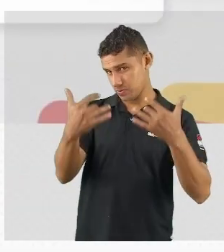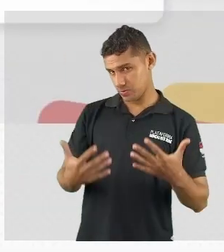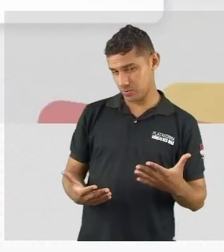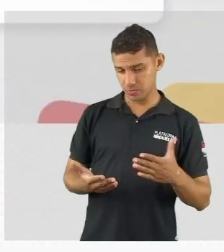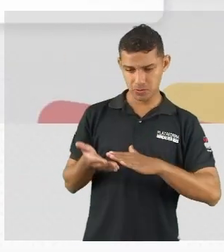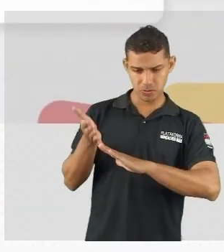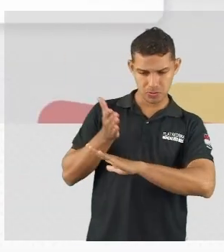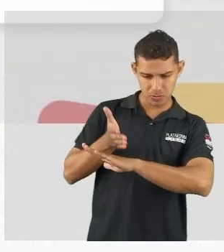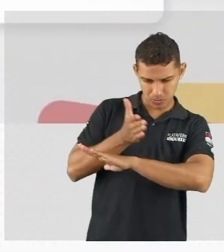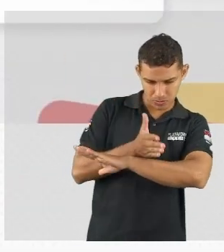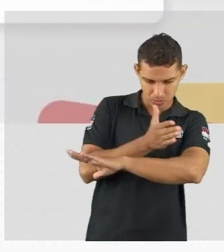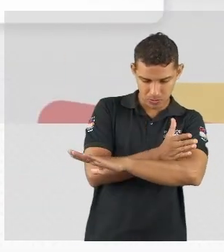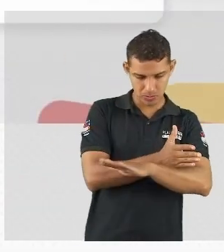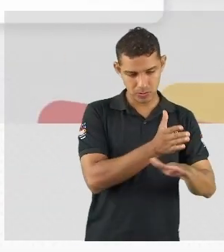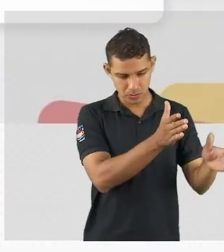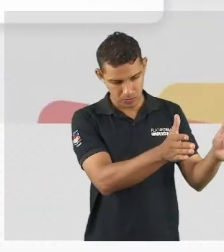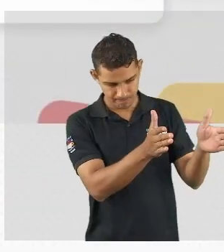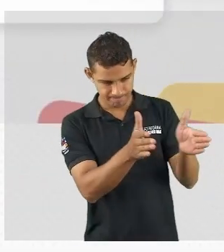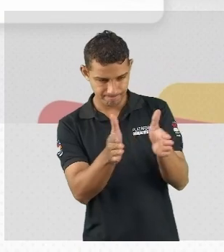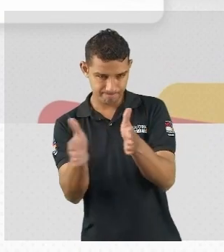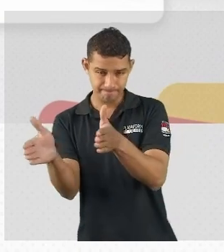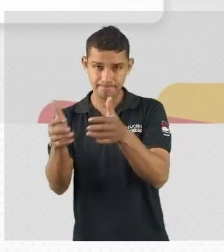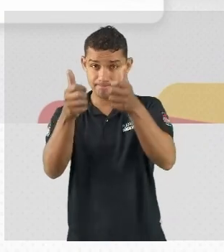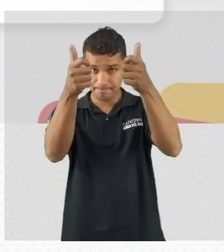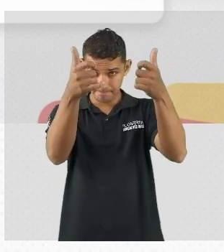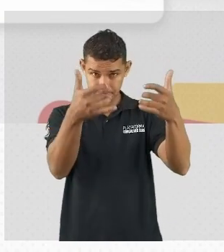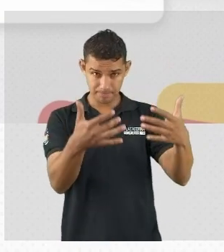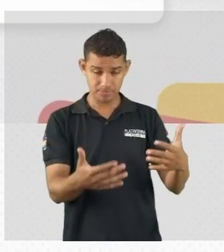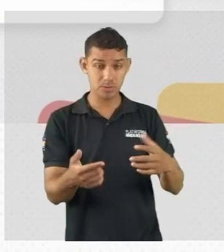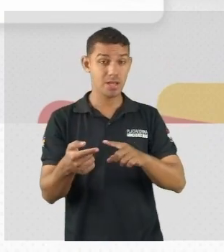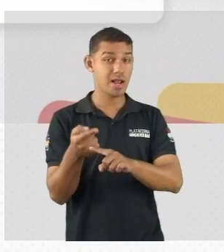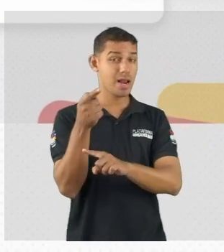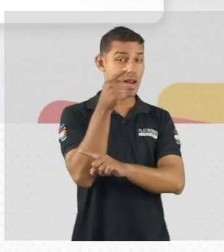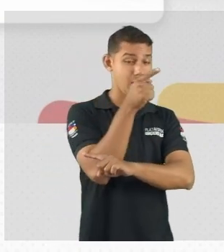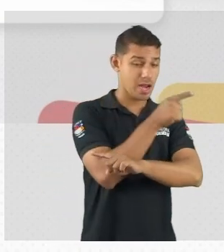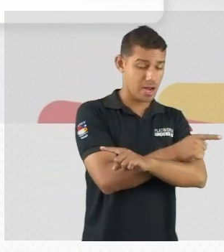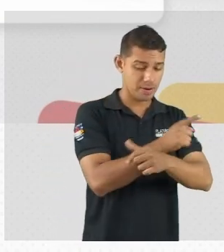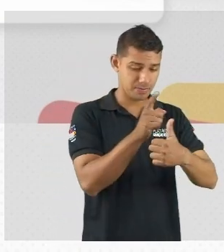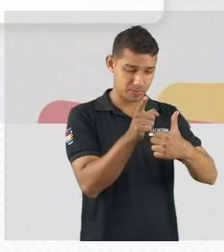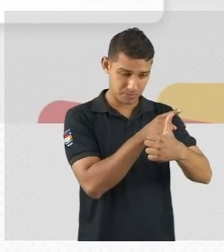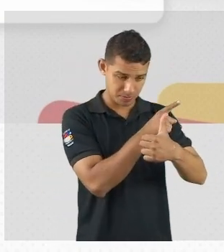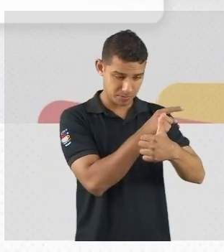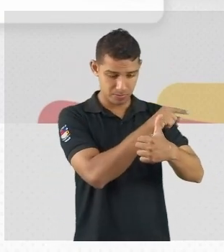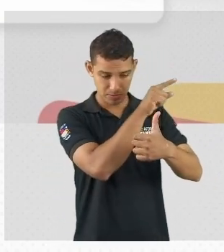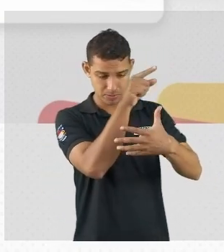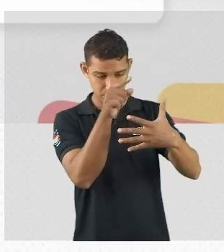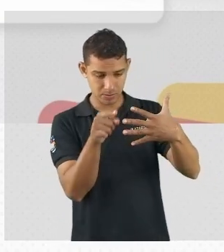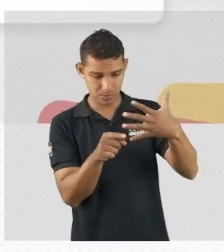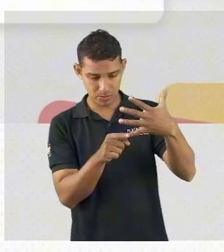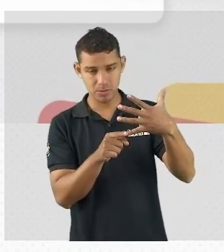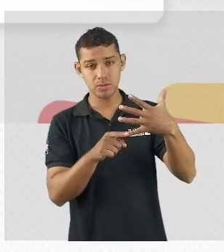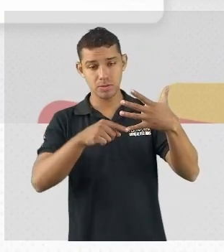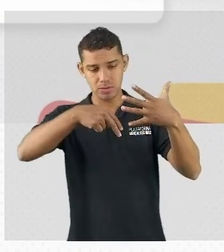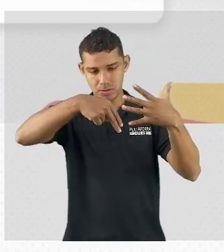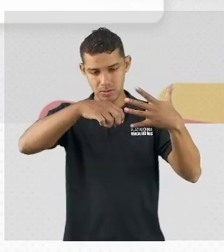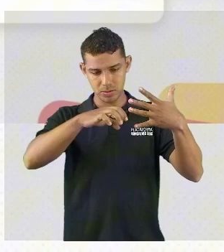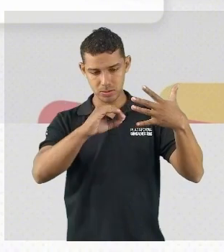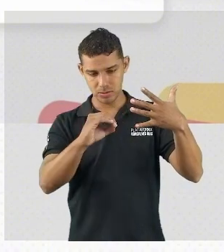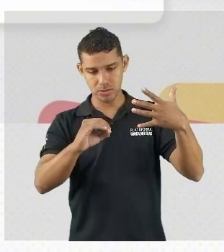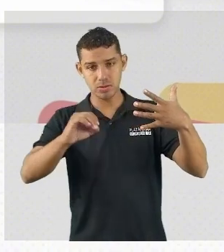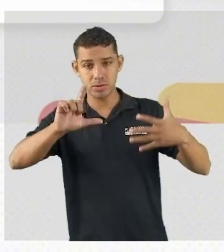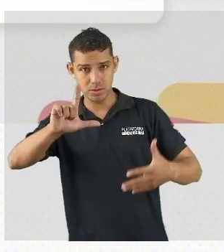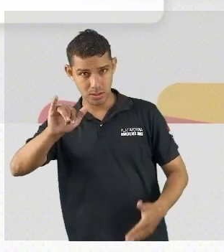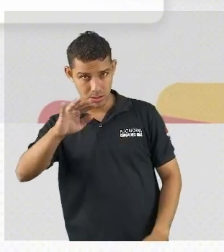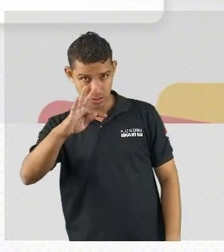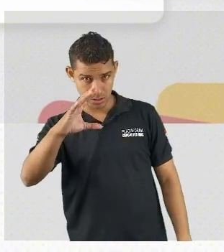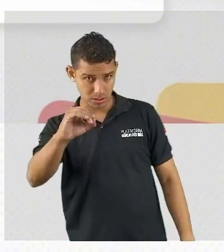sobre os períodos da pré-história. Saímos lá do Paleolítico e chegamos no Neolítico. Observaram que em cada